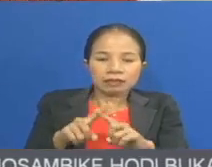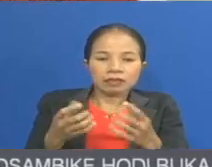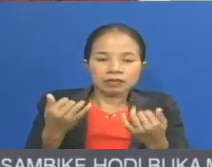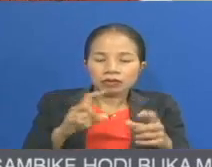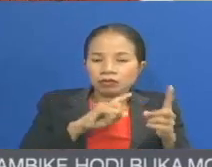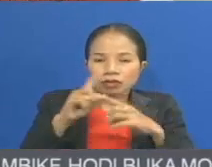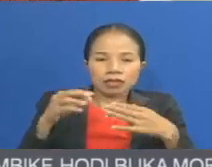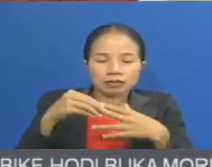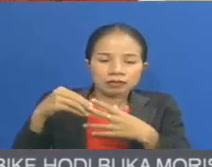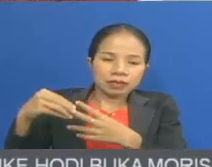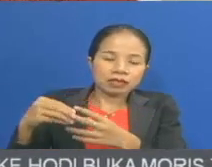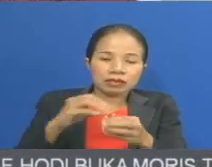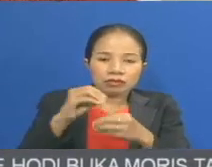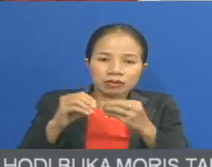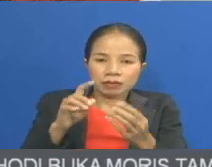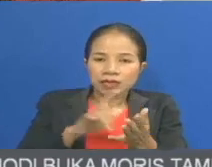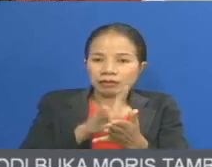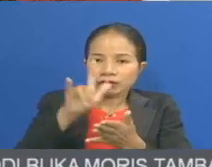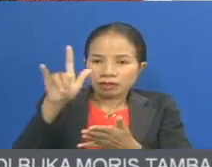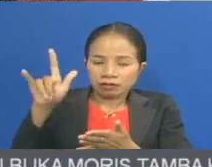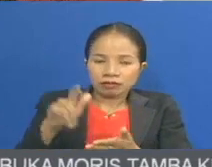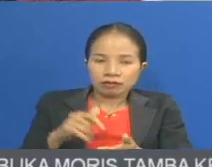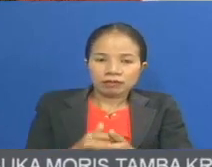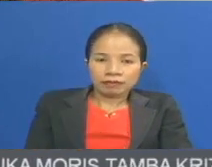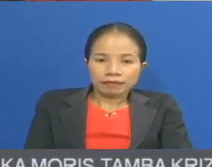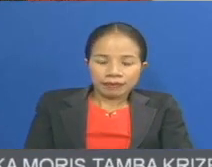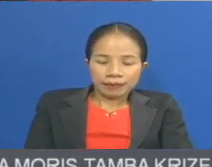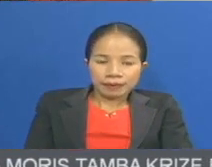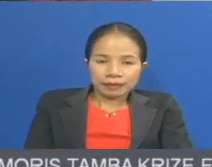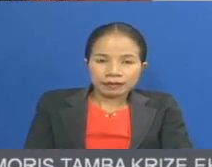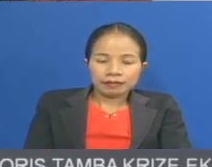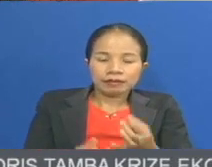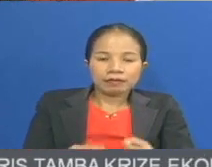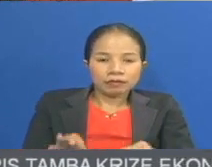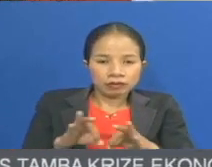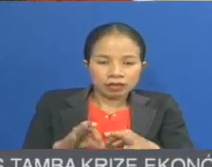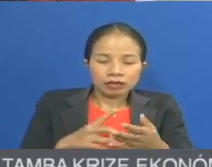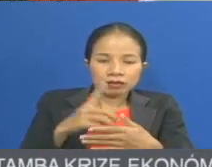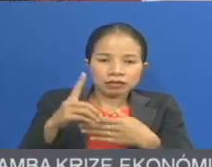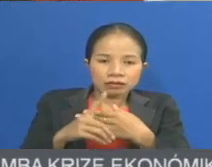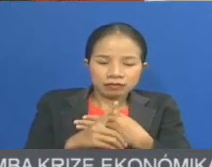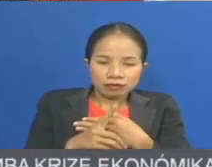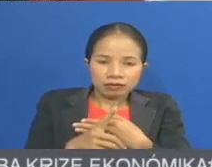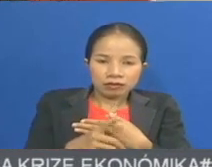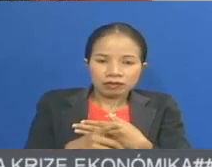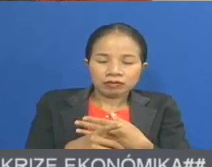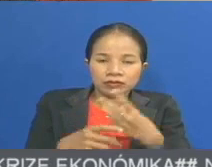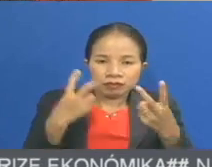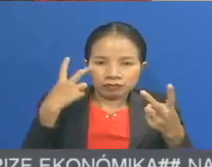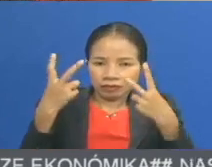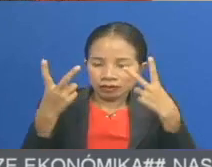setor, conectividade aero. Portanto, quando o desenvolvimento do turismo, neita qual é